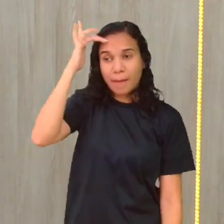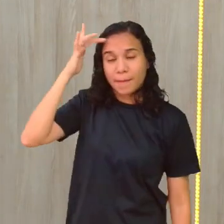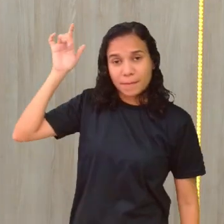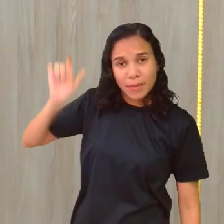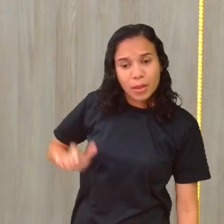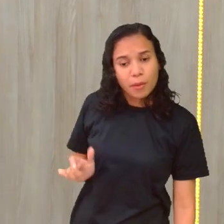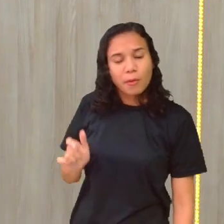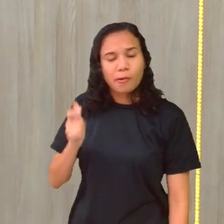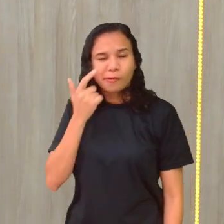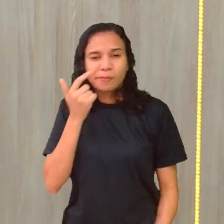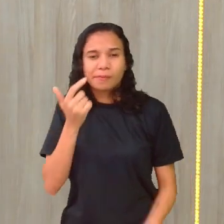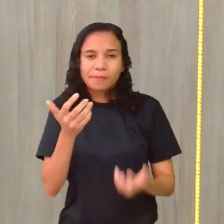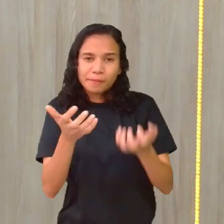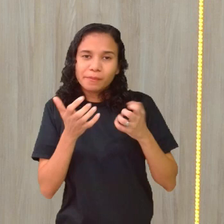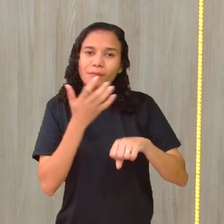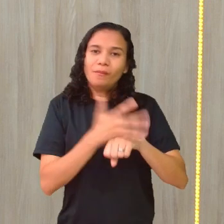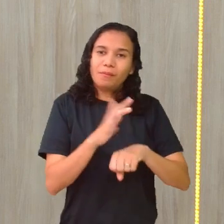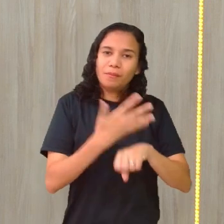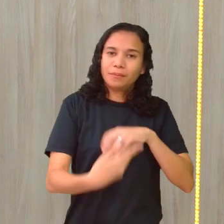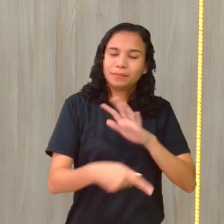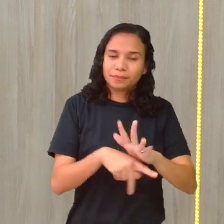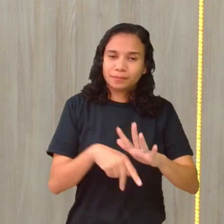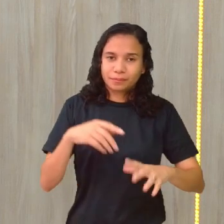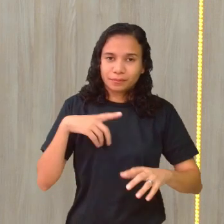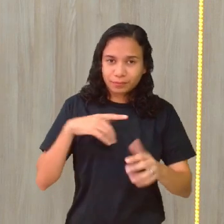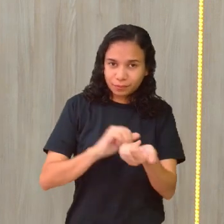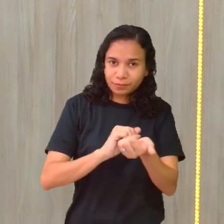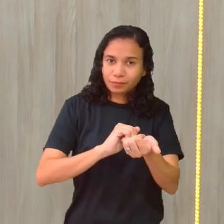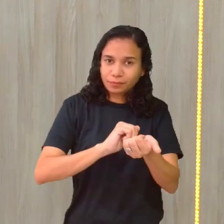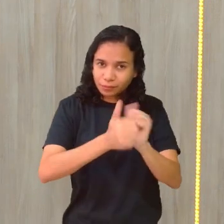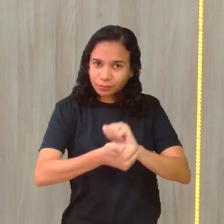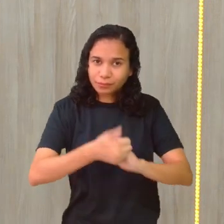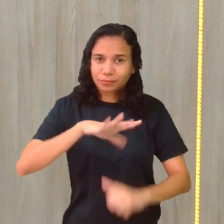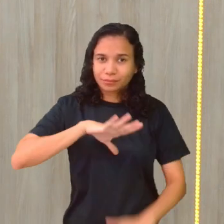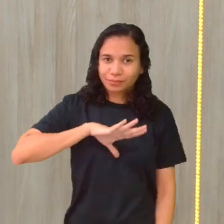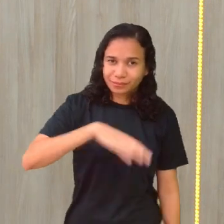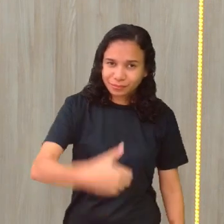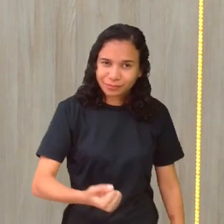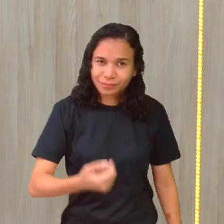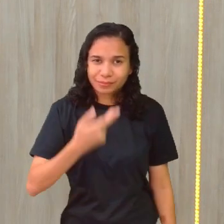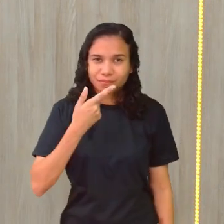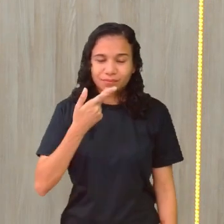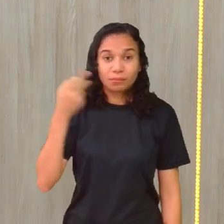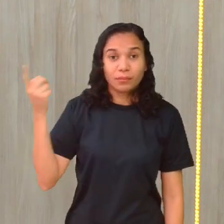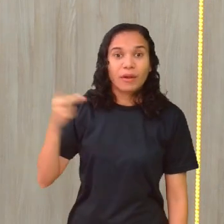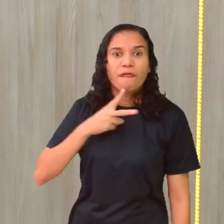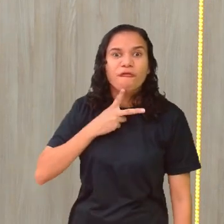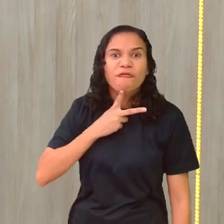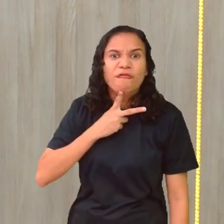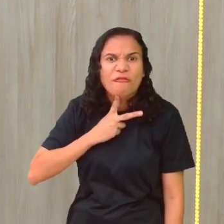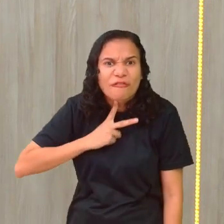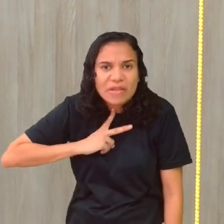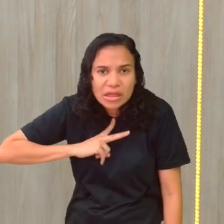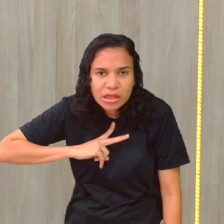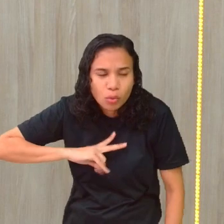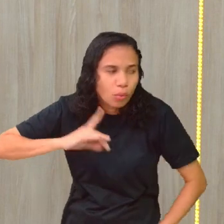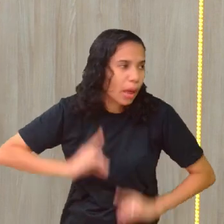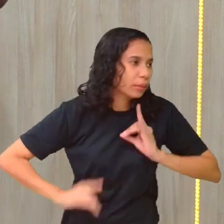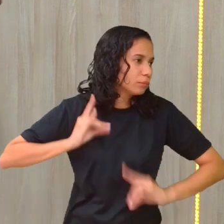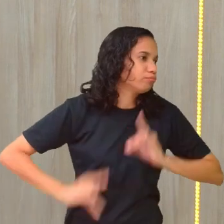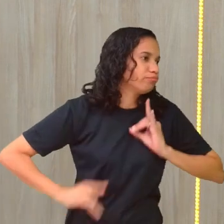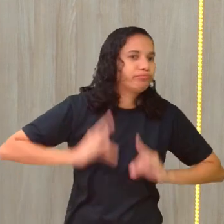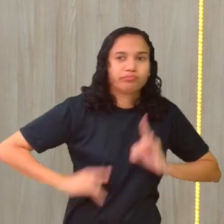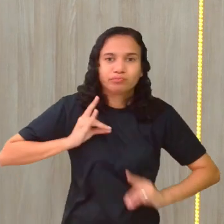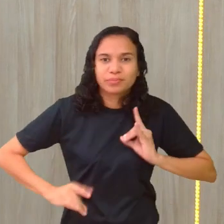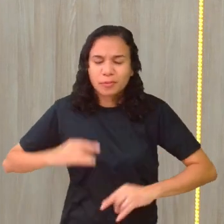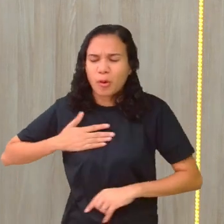normalmente procuram essas práticas corporais de aventura são pessoas que até chamam de viciados em adrenalina. Exato. Que são aquelas